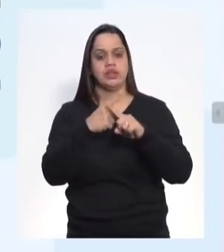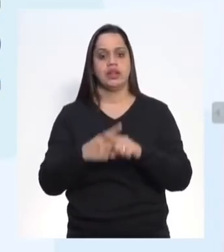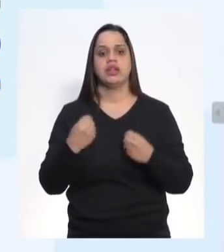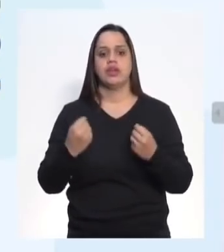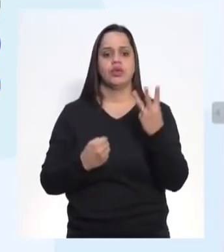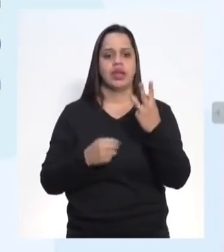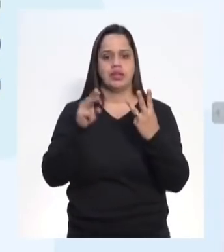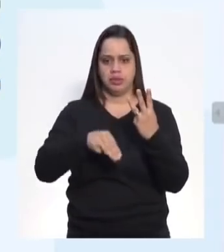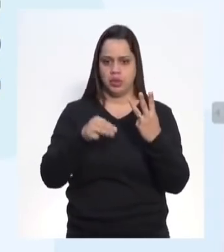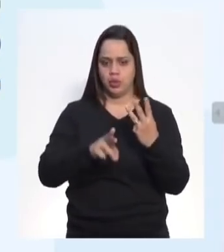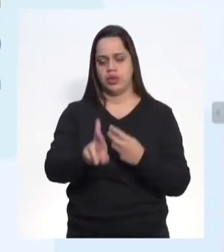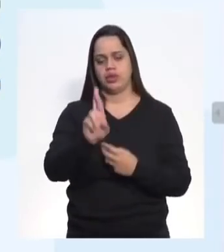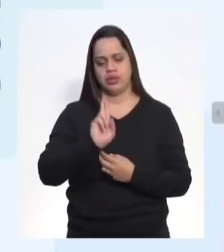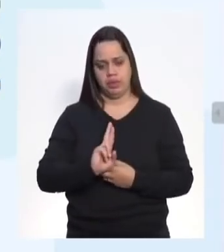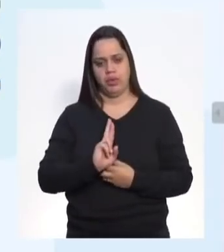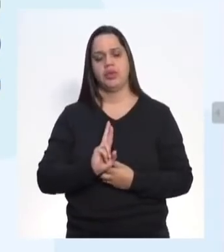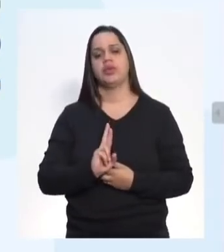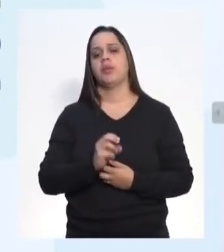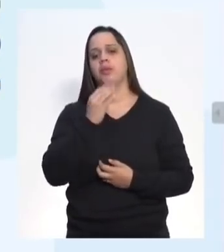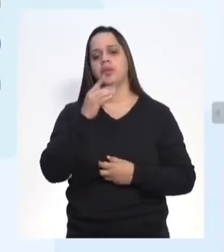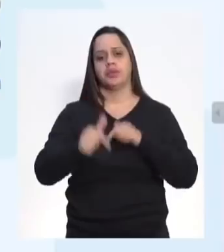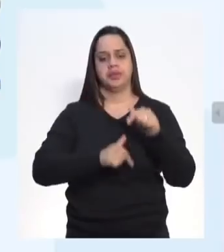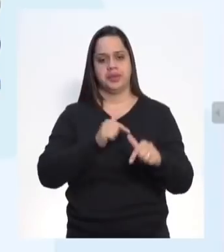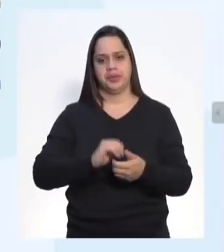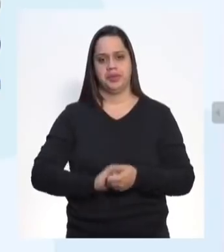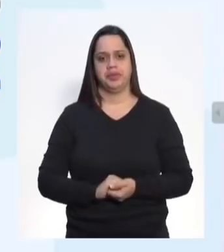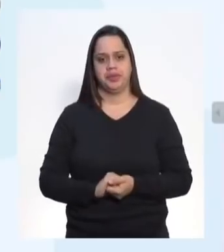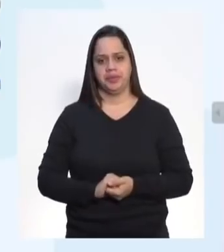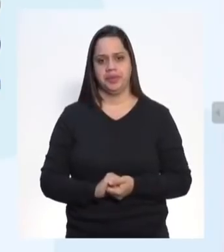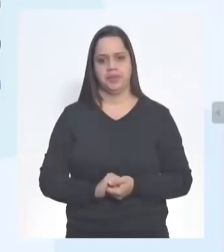3 minutinhos a gente já retorna. Bom trabalho.